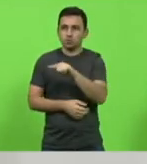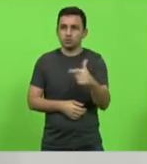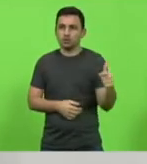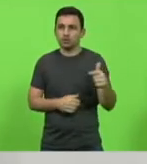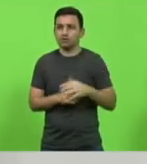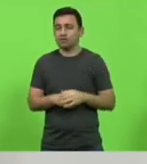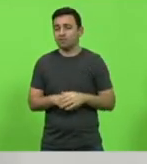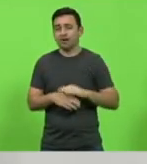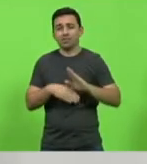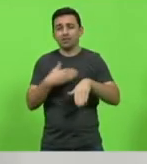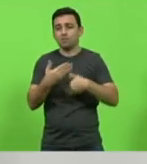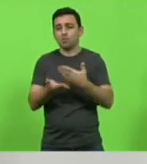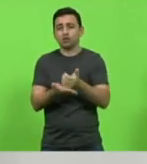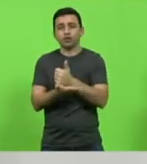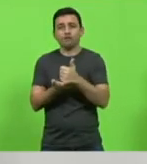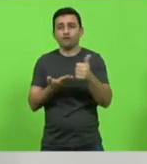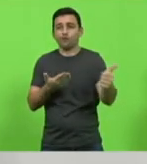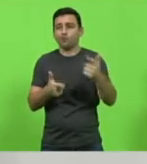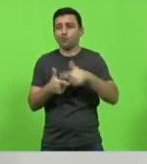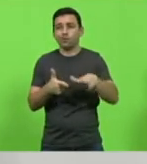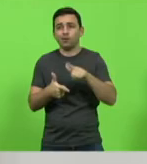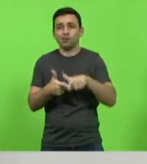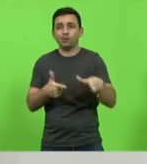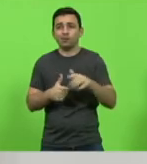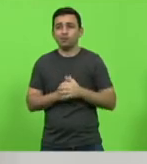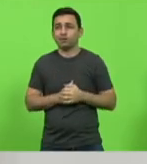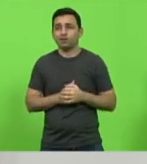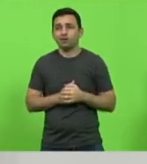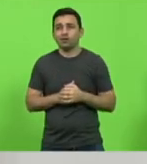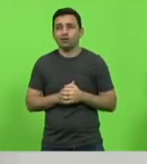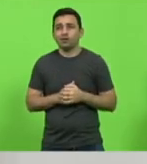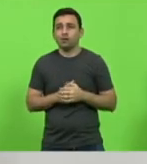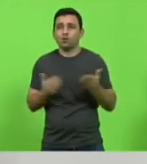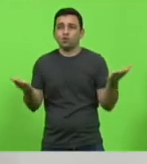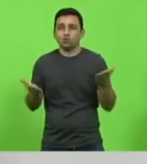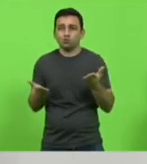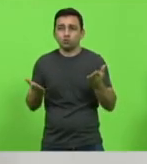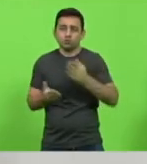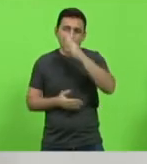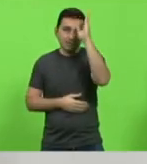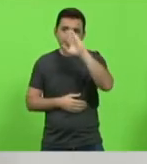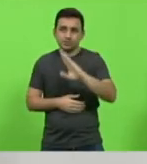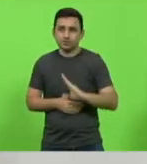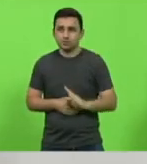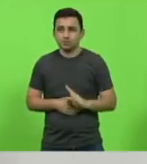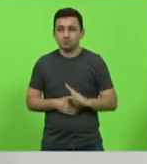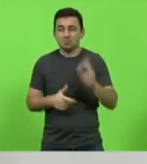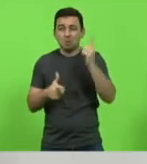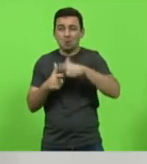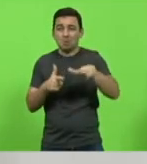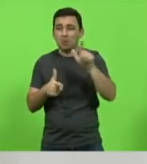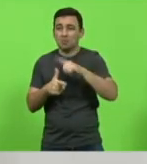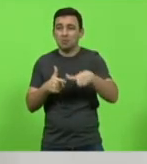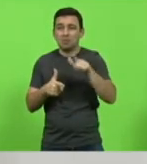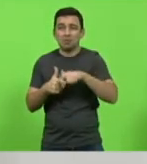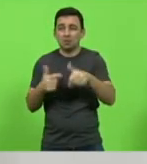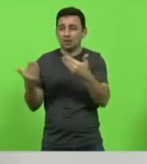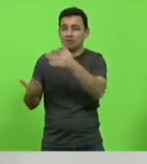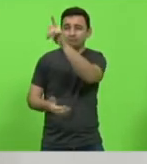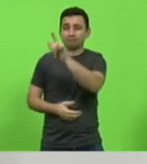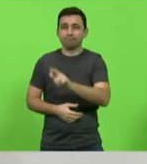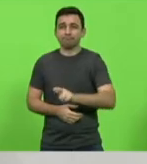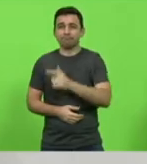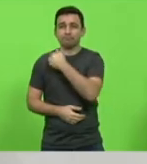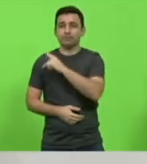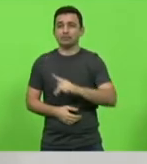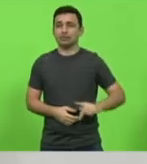o estrago já estava feito e hoje O resultado é a tragédia que é o país governado por uma pessoa que não tem a mínima capacidade